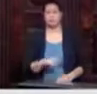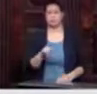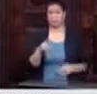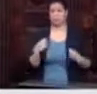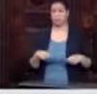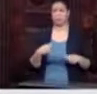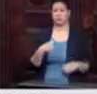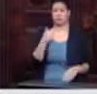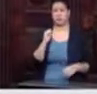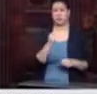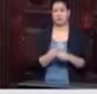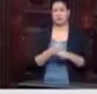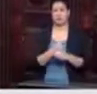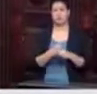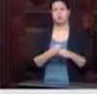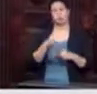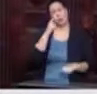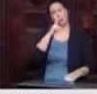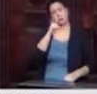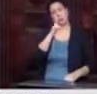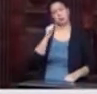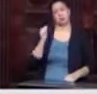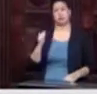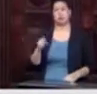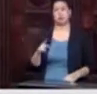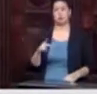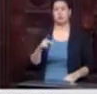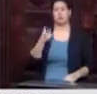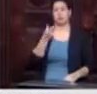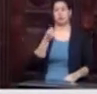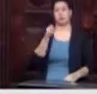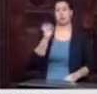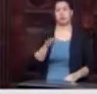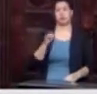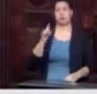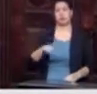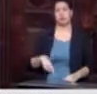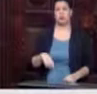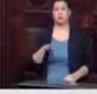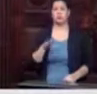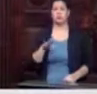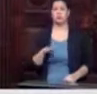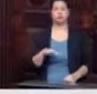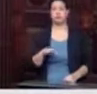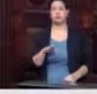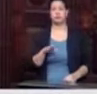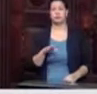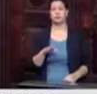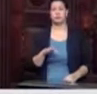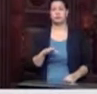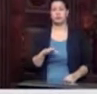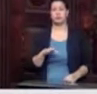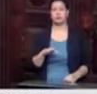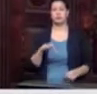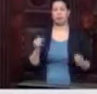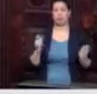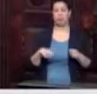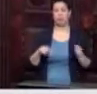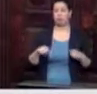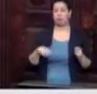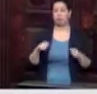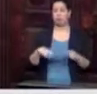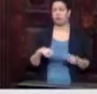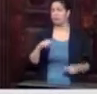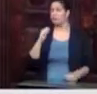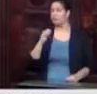mais e ter uma aposentadoria pelo menos 20% a menos. Mas mais que isso, a probabilidade é que,